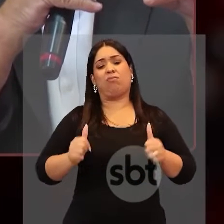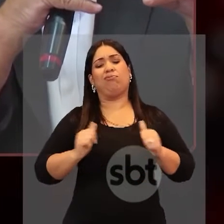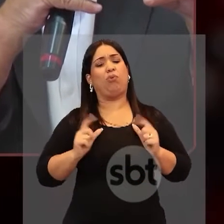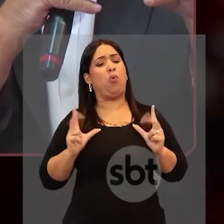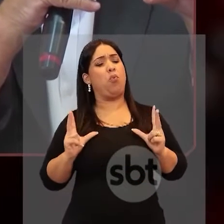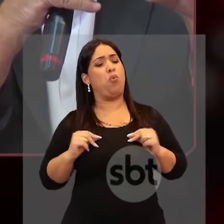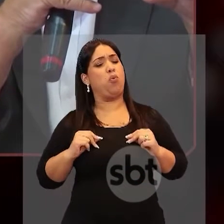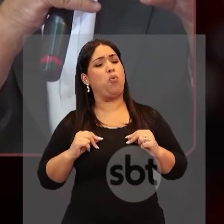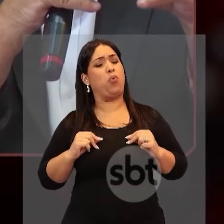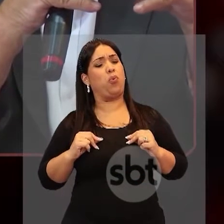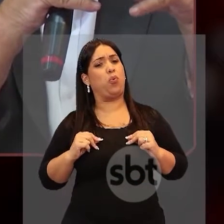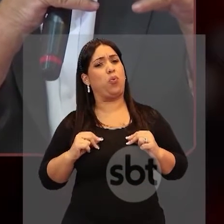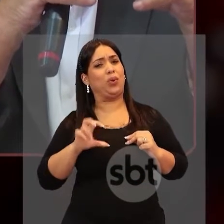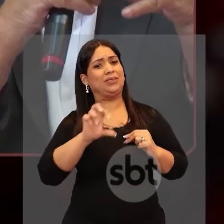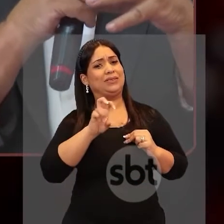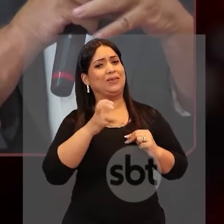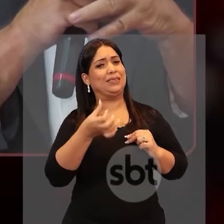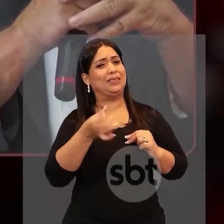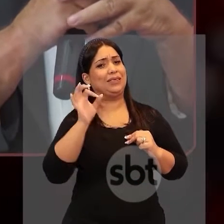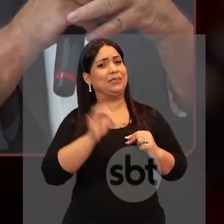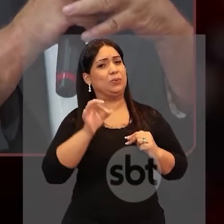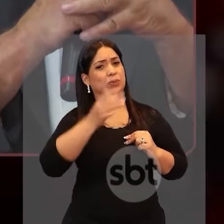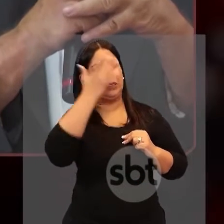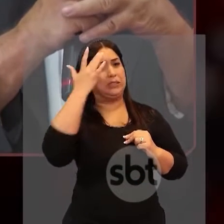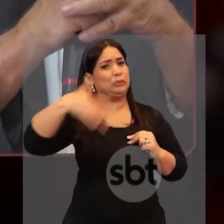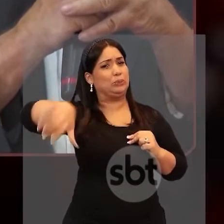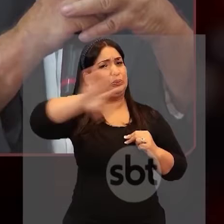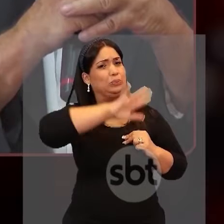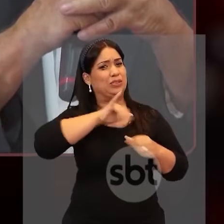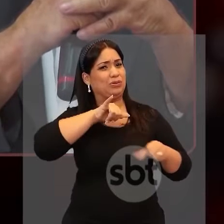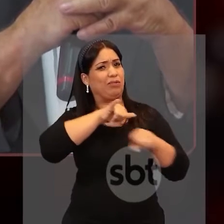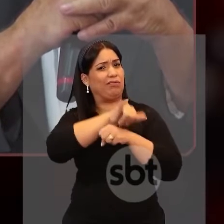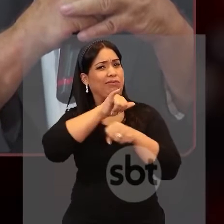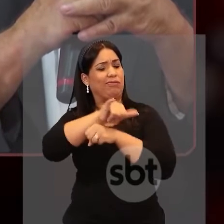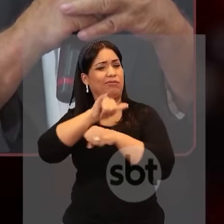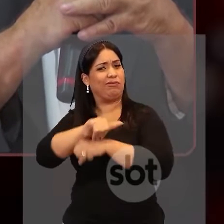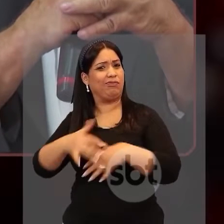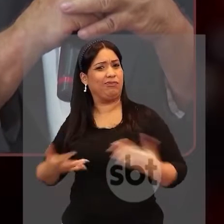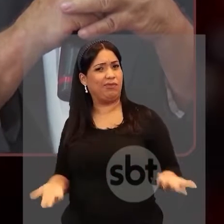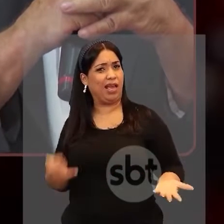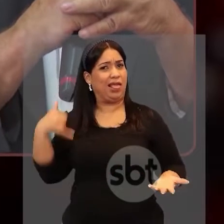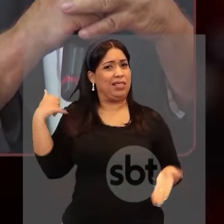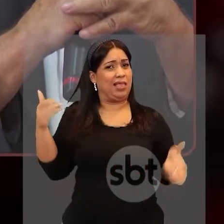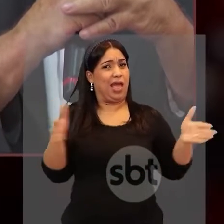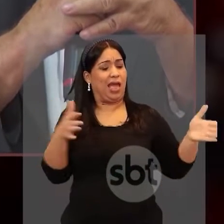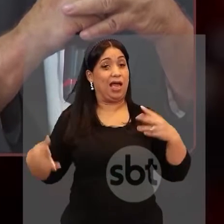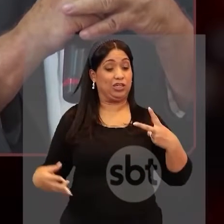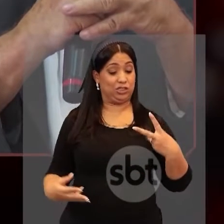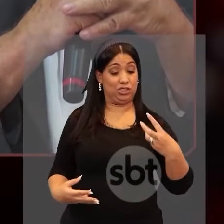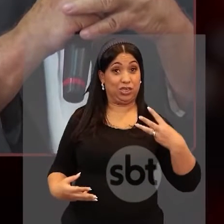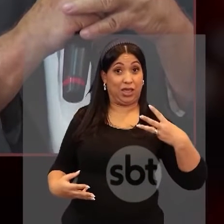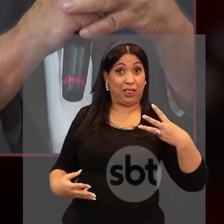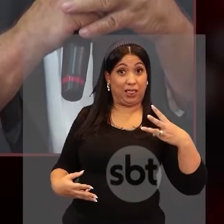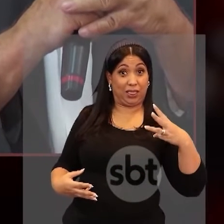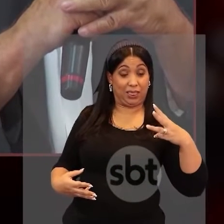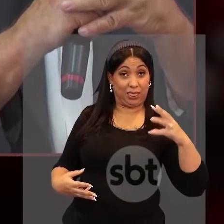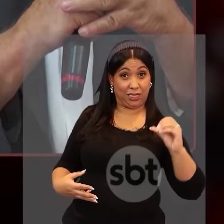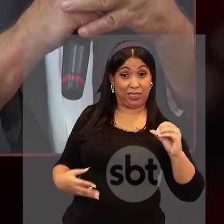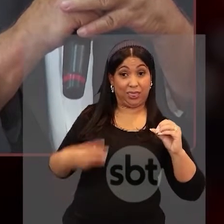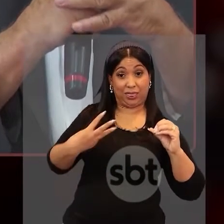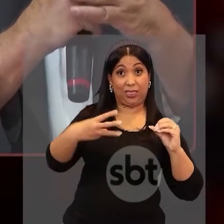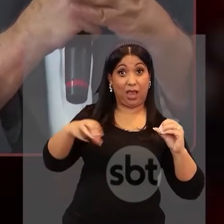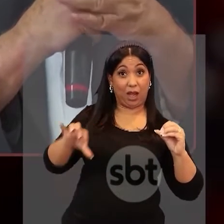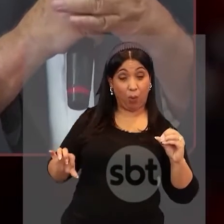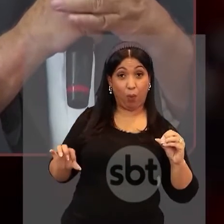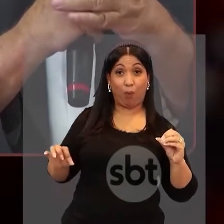de 56% dos faltosos estarem nessa idade, que é uma idade produtiva, que é uma